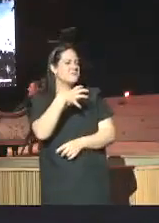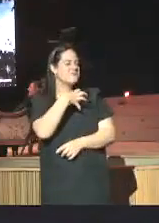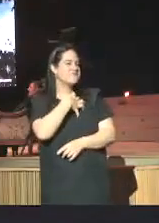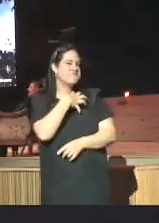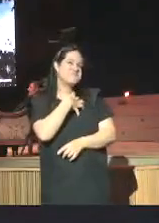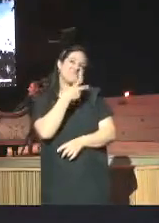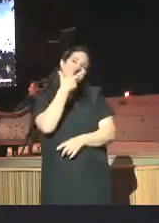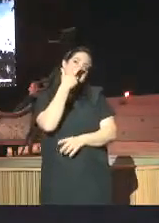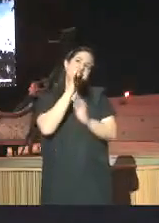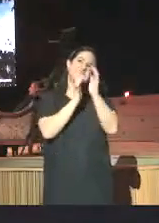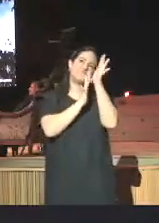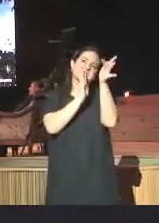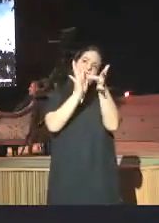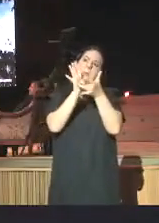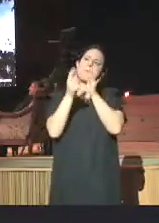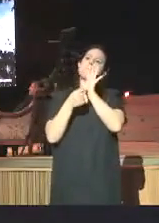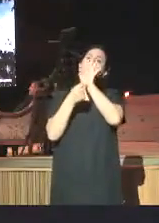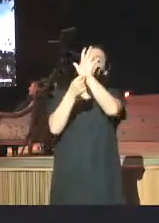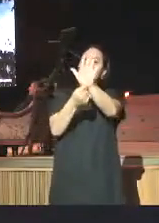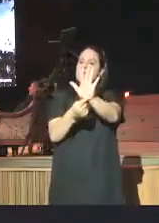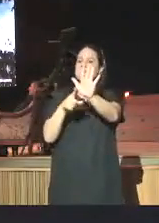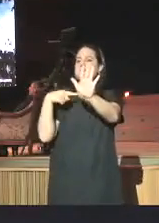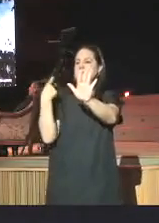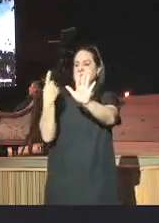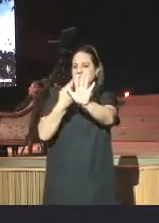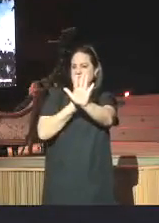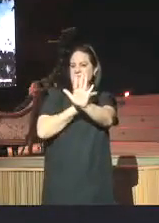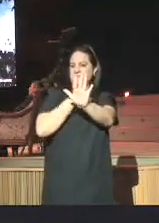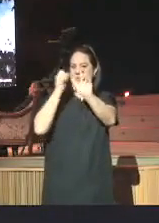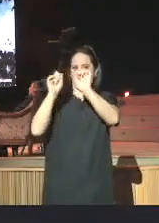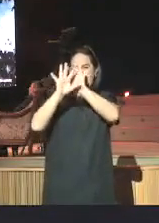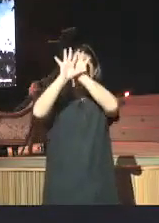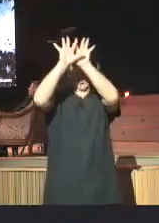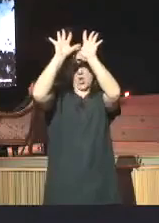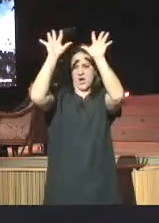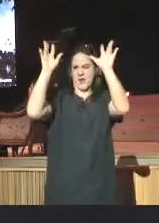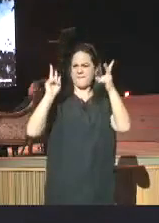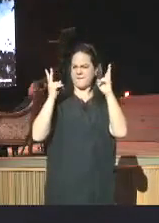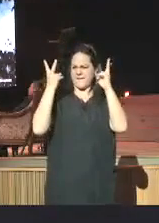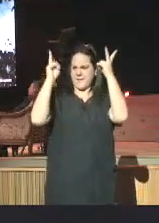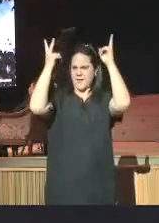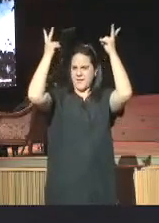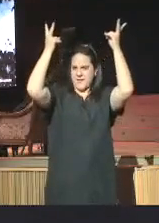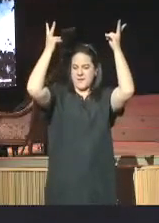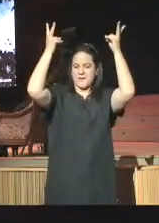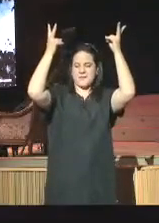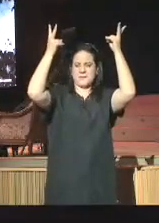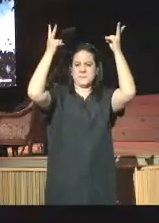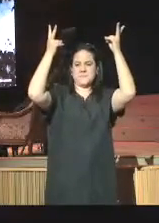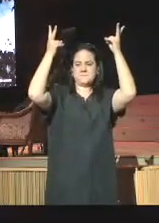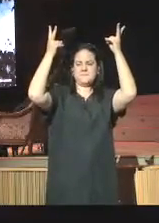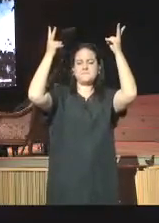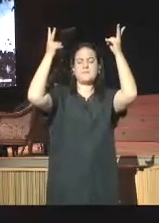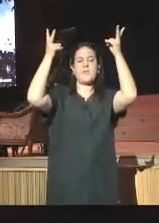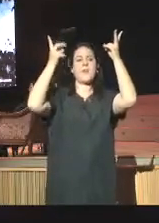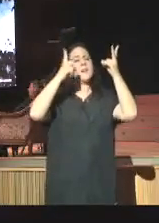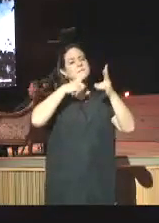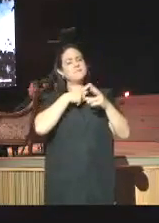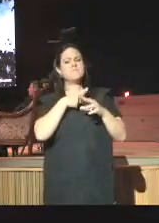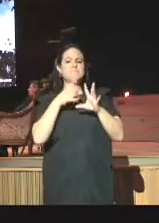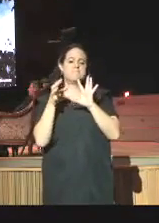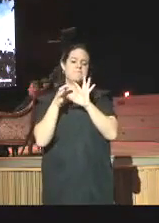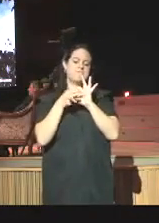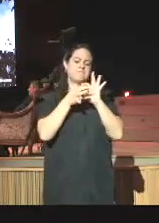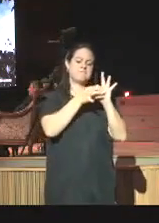que Jesus revela pra gente esse desfile da sua vitória né ainda que isso tenha um contexto